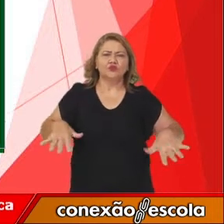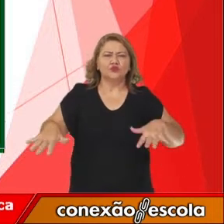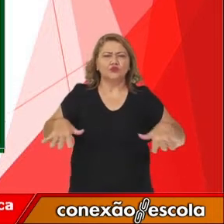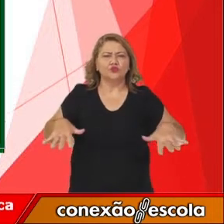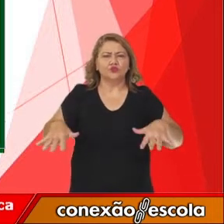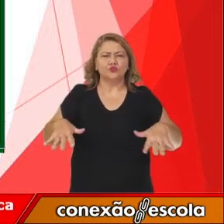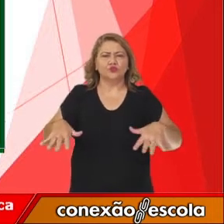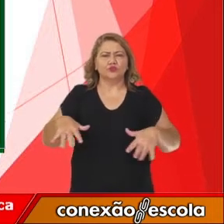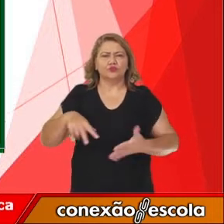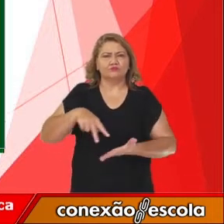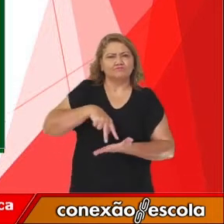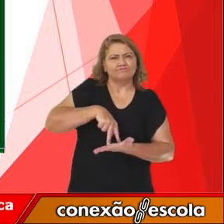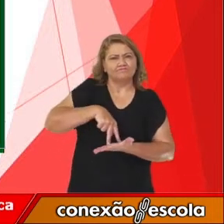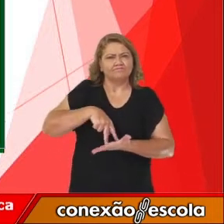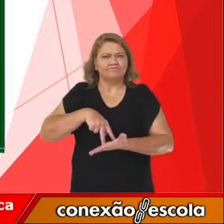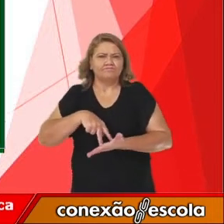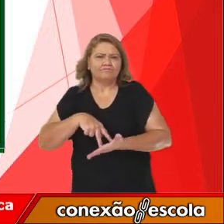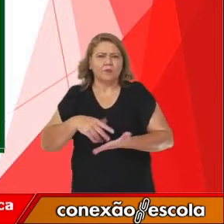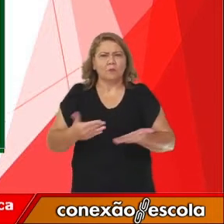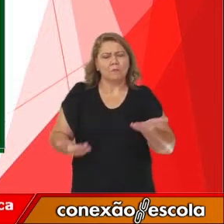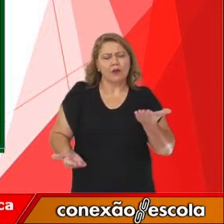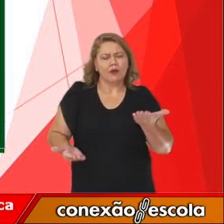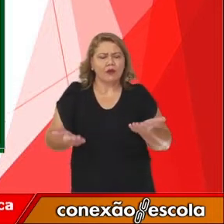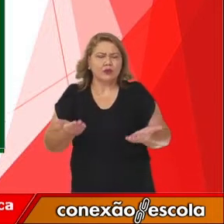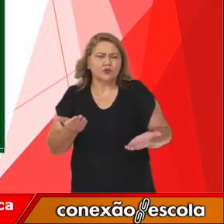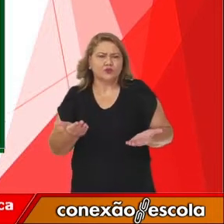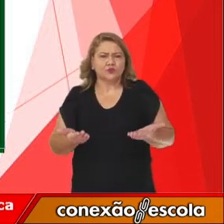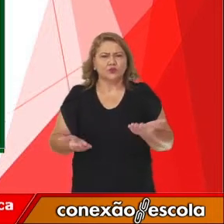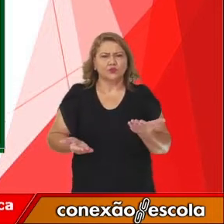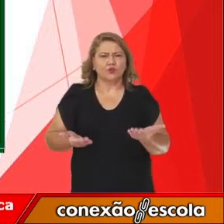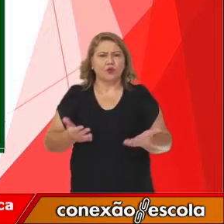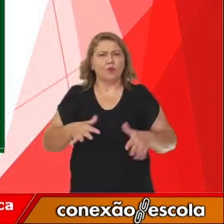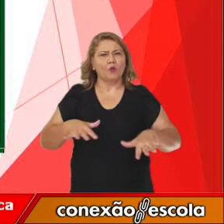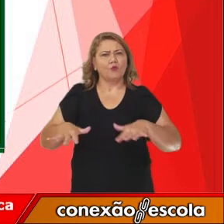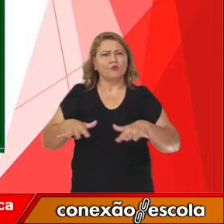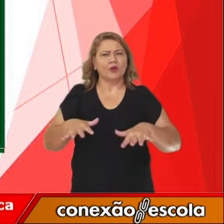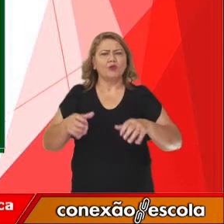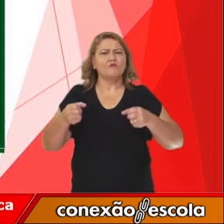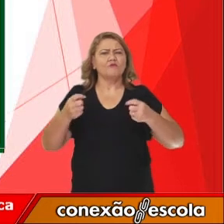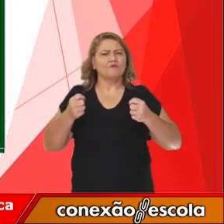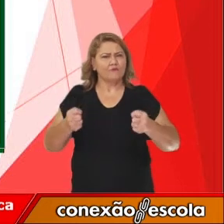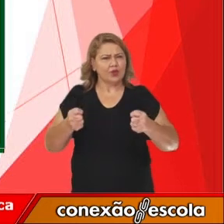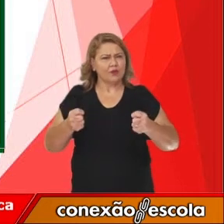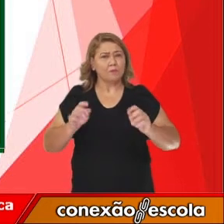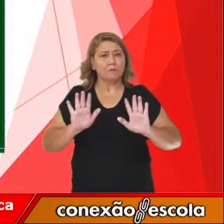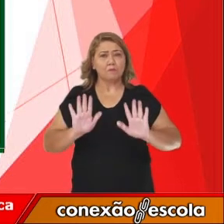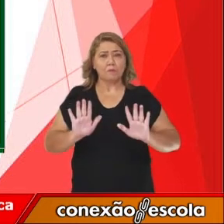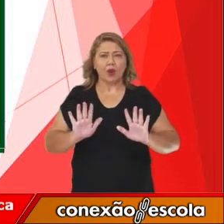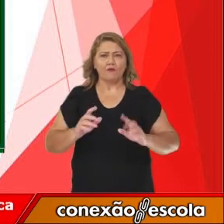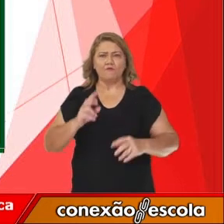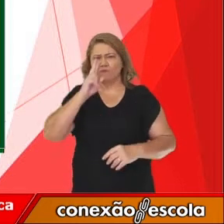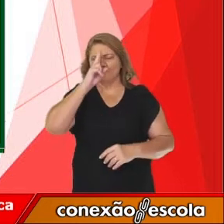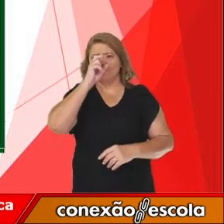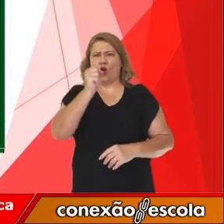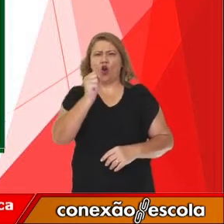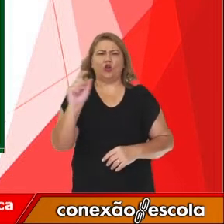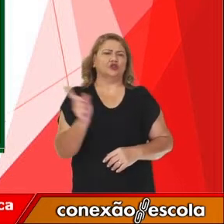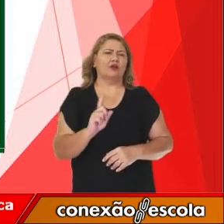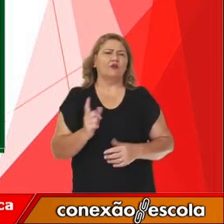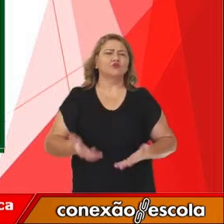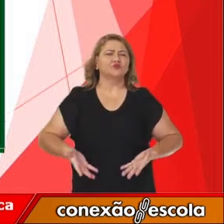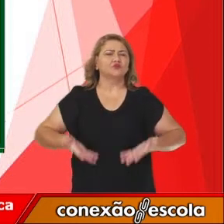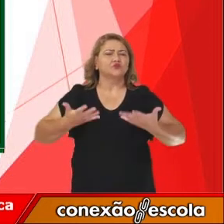corporal distribuição do Peso movimentos firmes porém sem uso da força